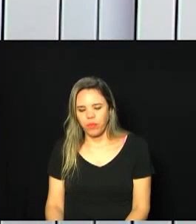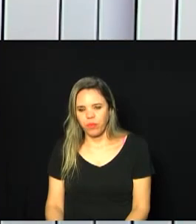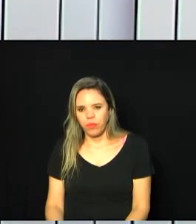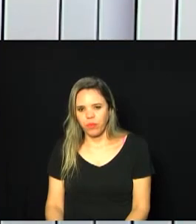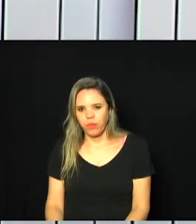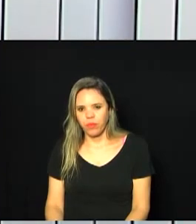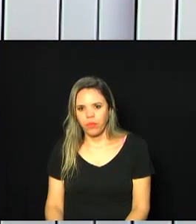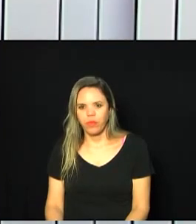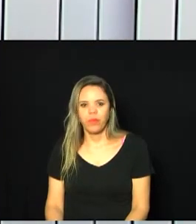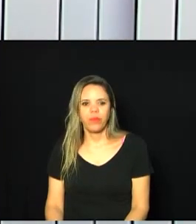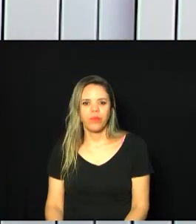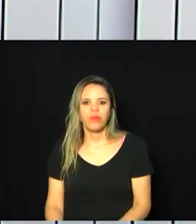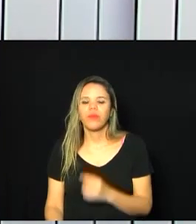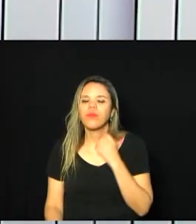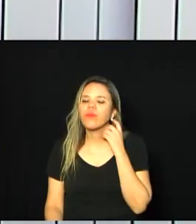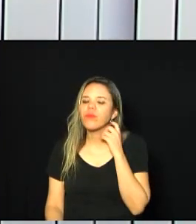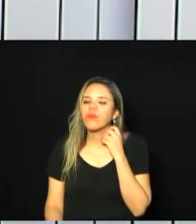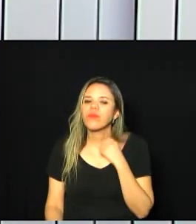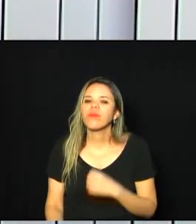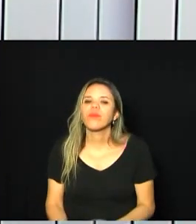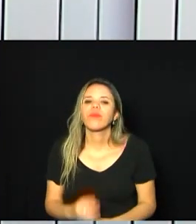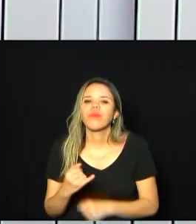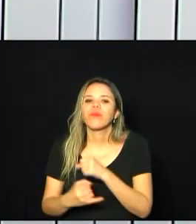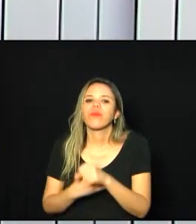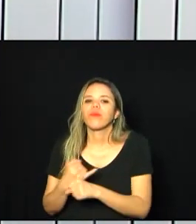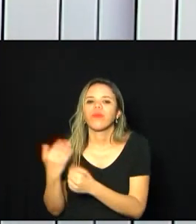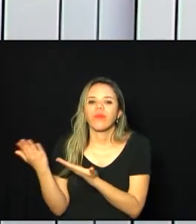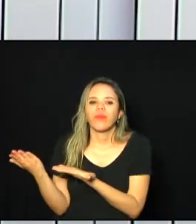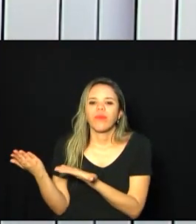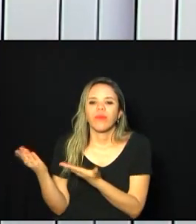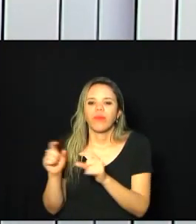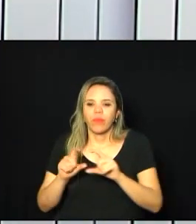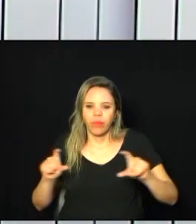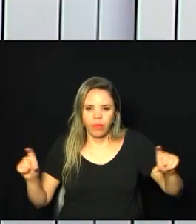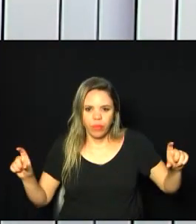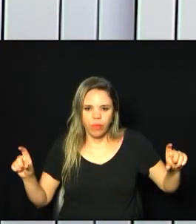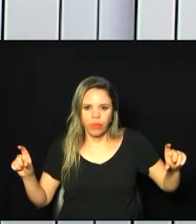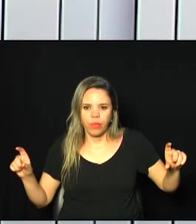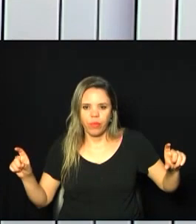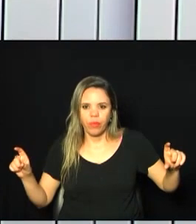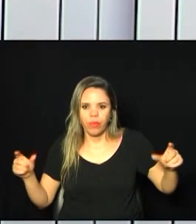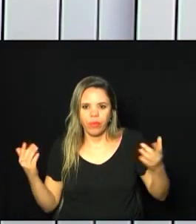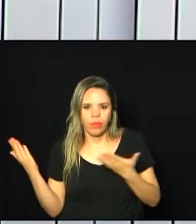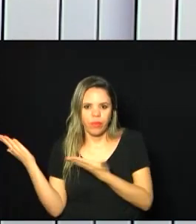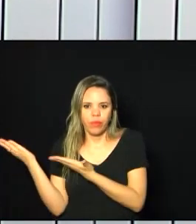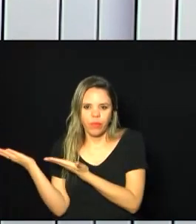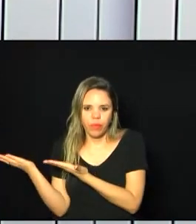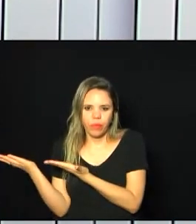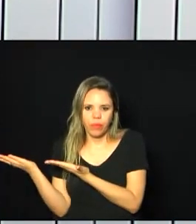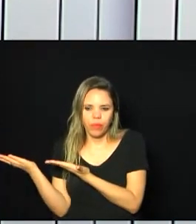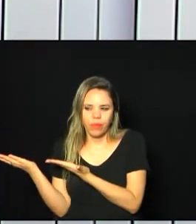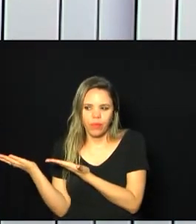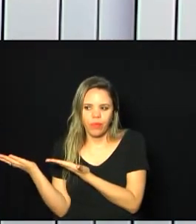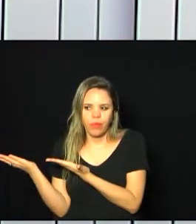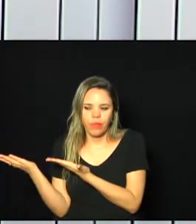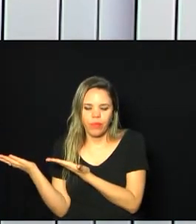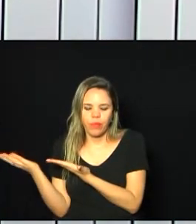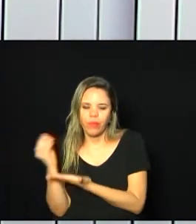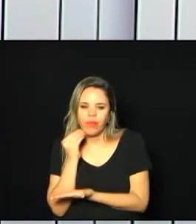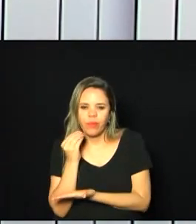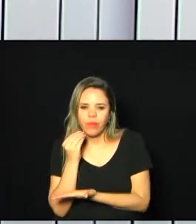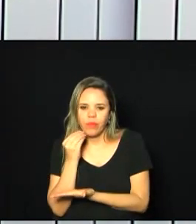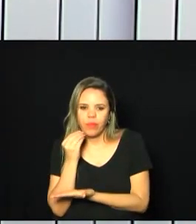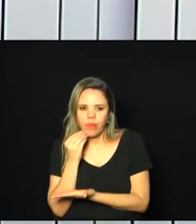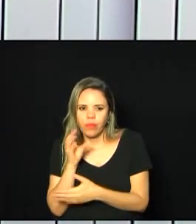www.simpla.com.br/produtor/trabalho e renda Campinas. O site está aqui embaixo do seu vídeo. Então, você que está em busca de uma oportunidade para você